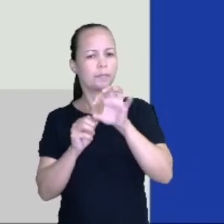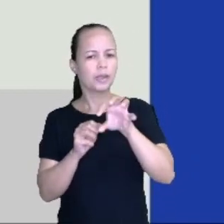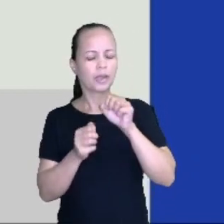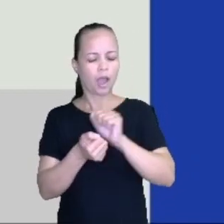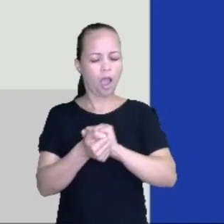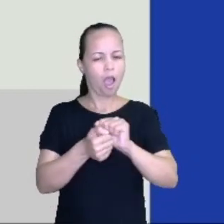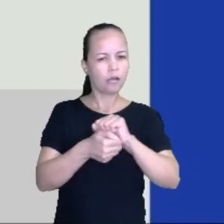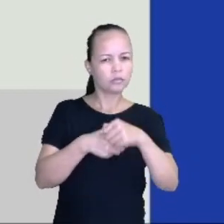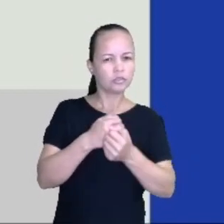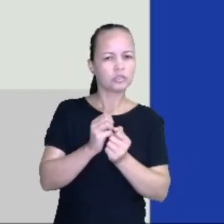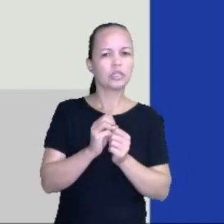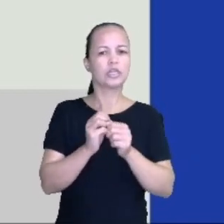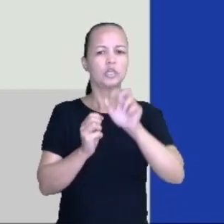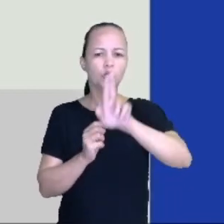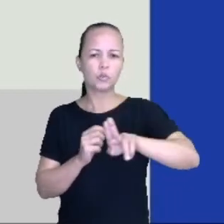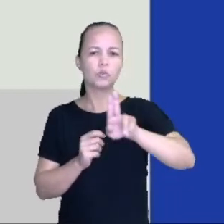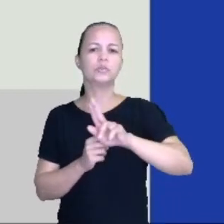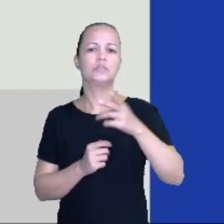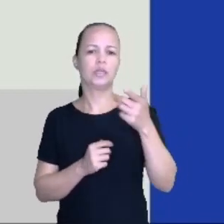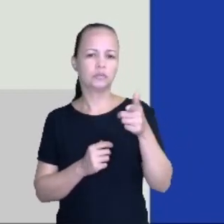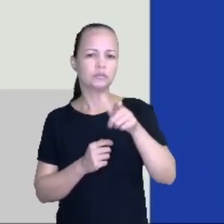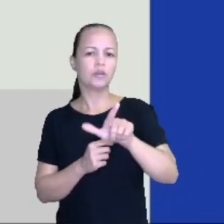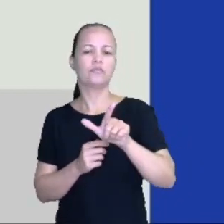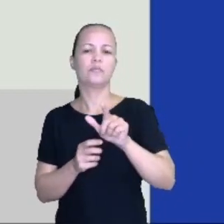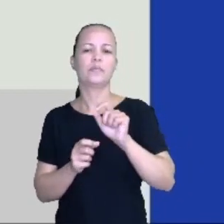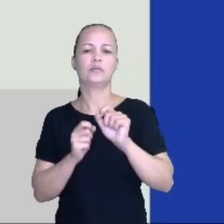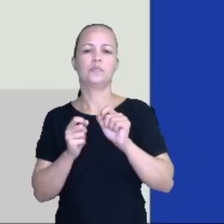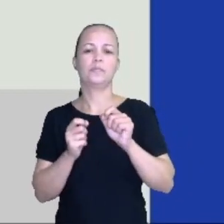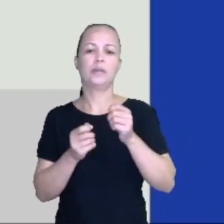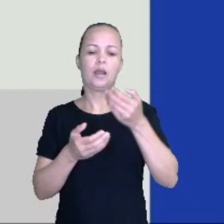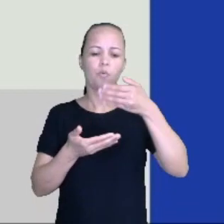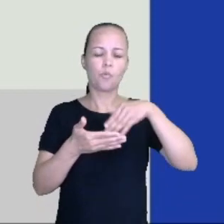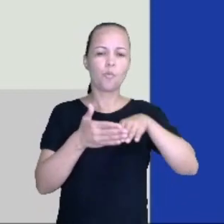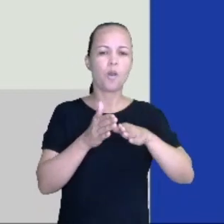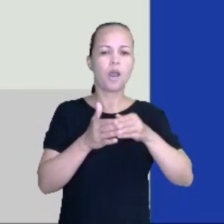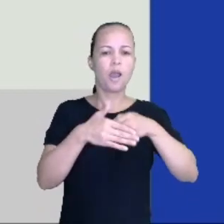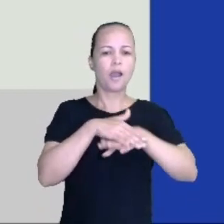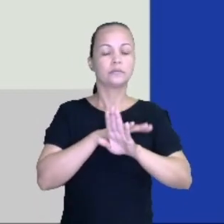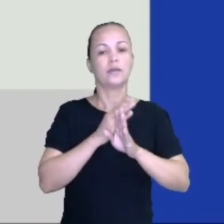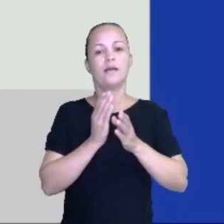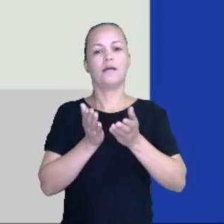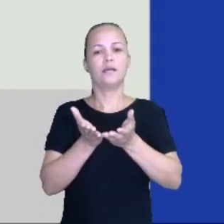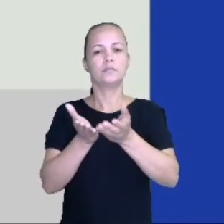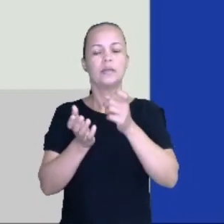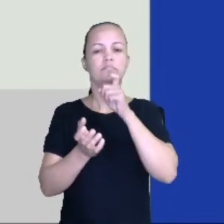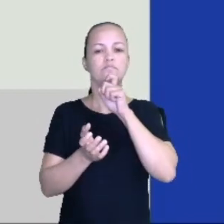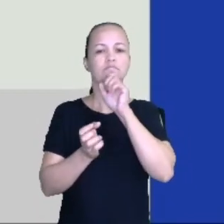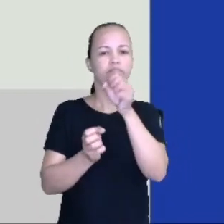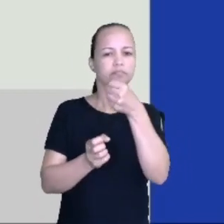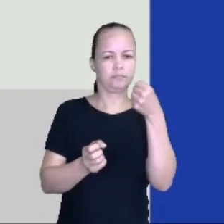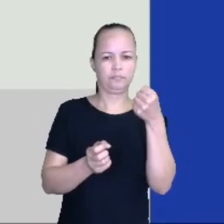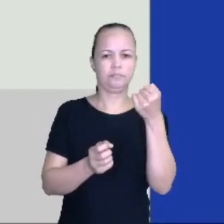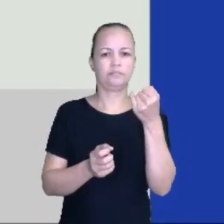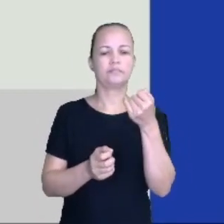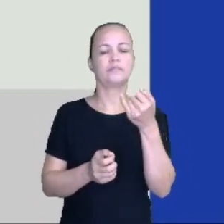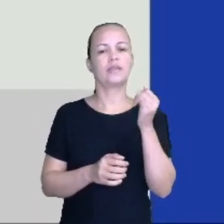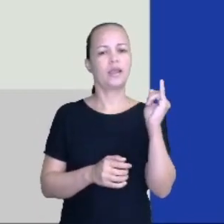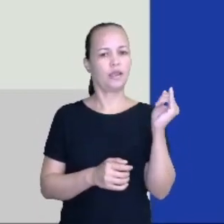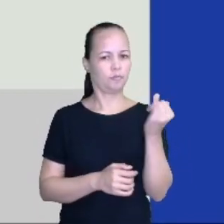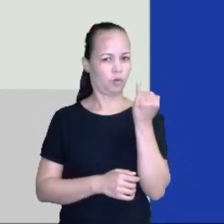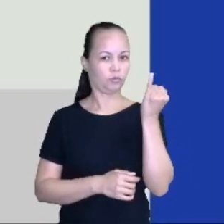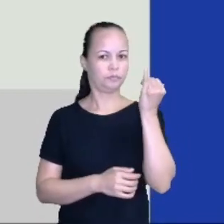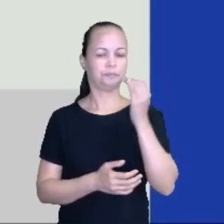bem lavada e já reutilizar para guardar alimentos na geladeira, por exemplo. Isso é muito importante. E por falar